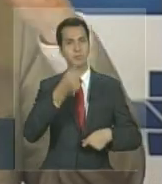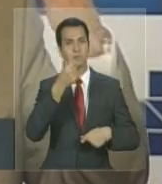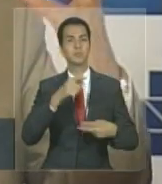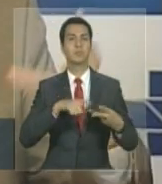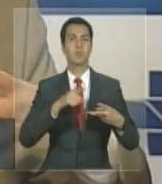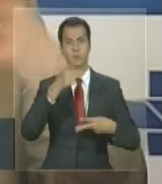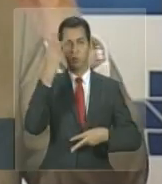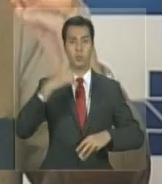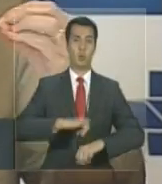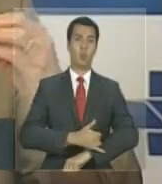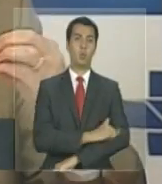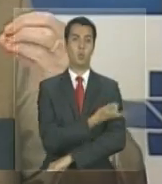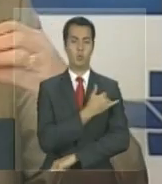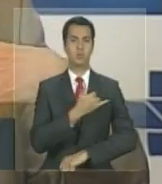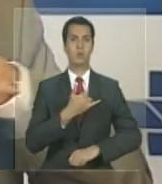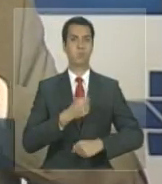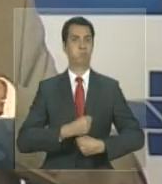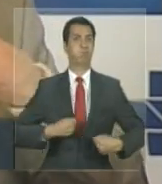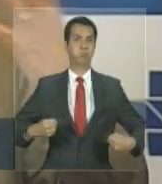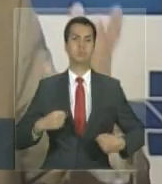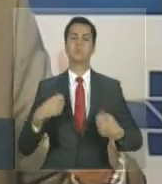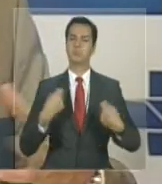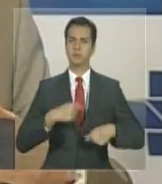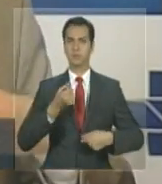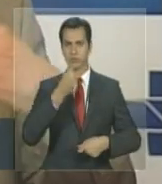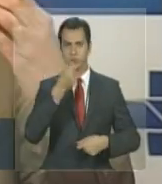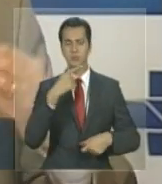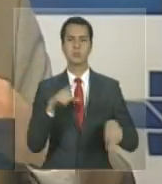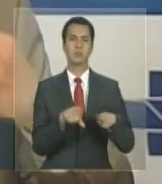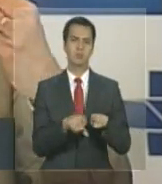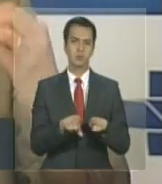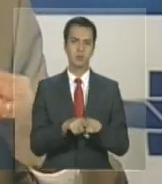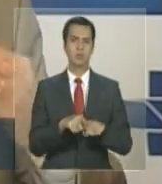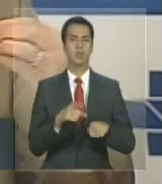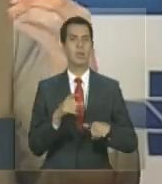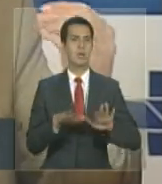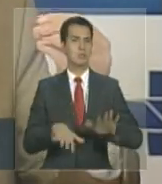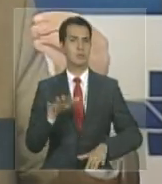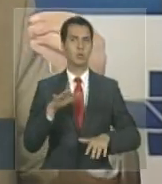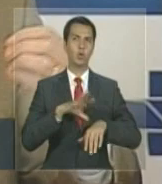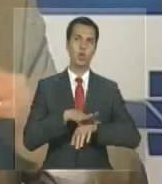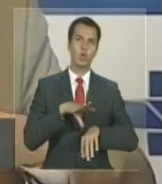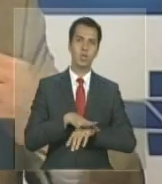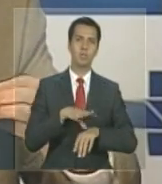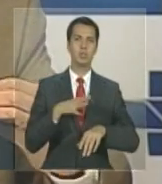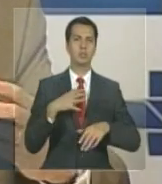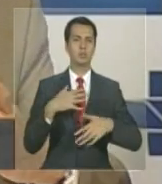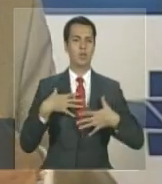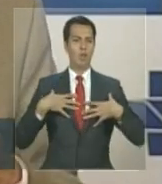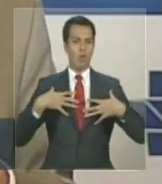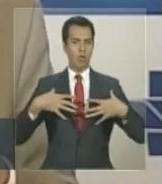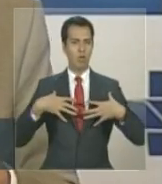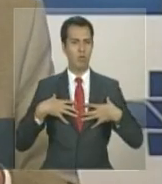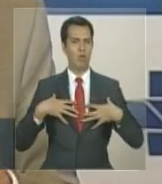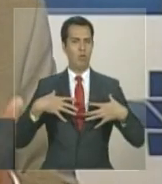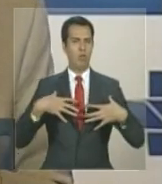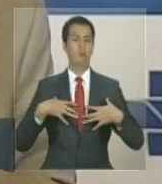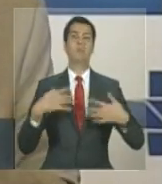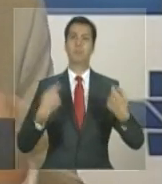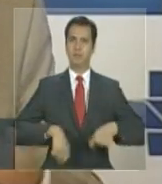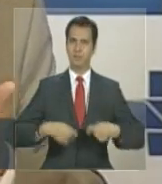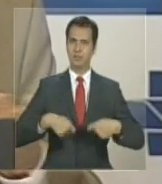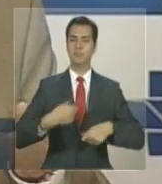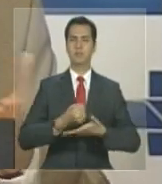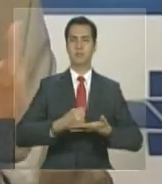obesidade mórbida, algum tipo de doença respiratória crônica, ou seja, algum tipo de condição que o médico, na